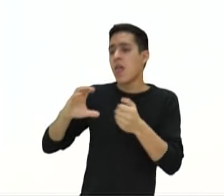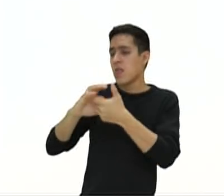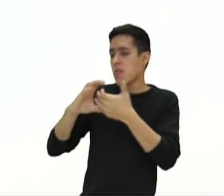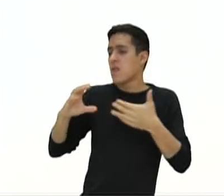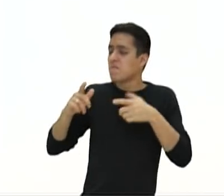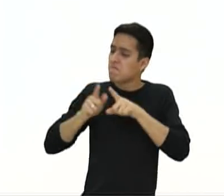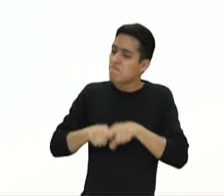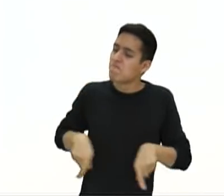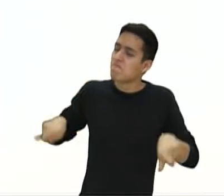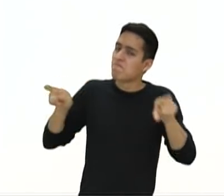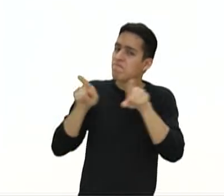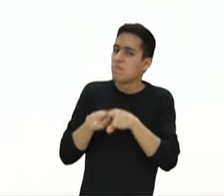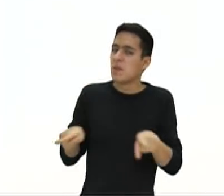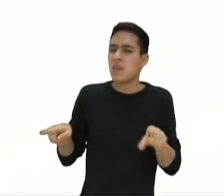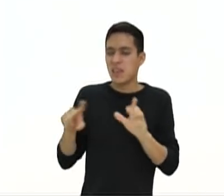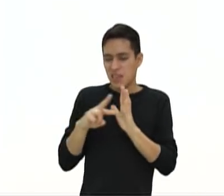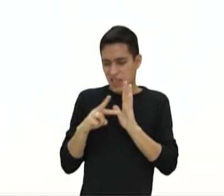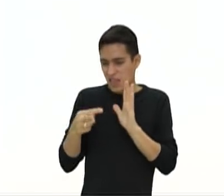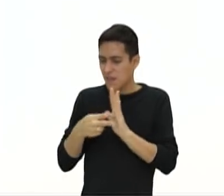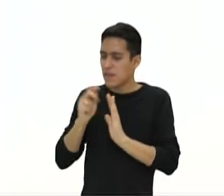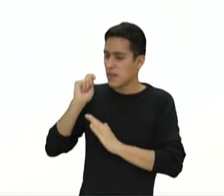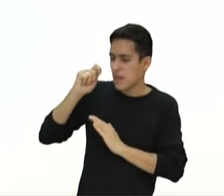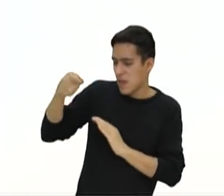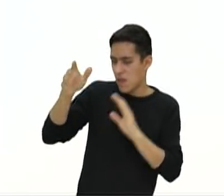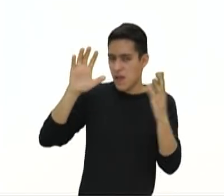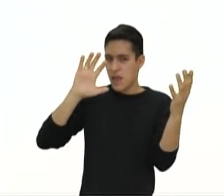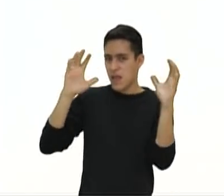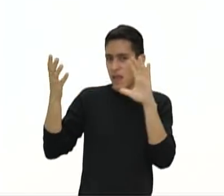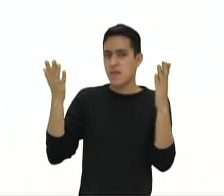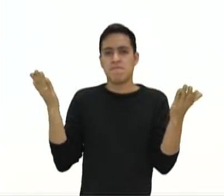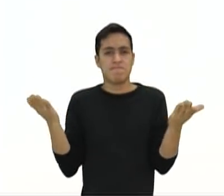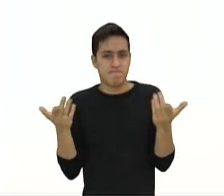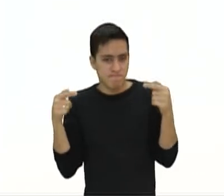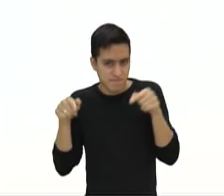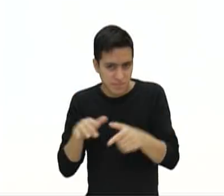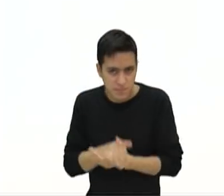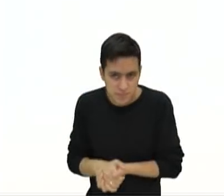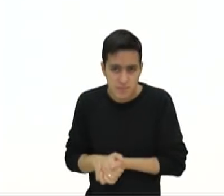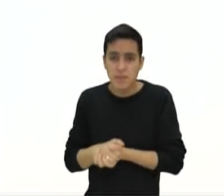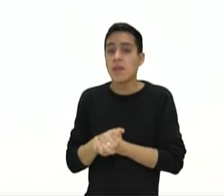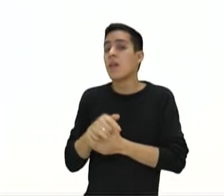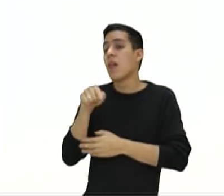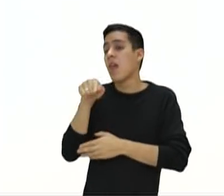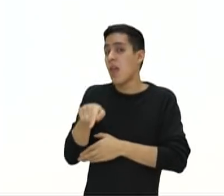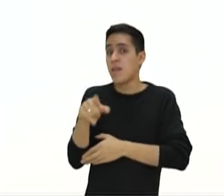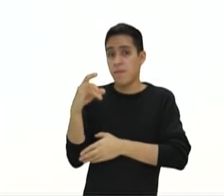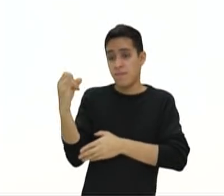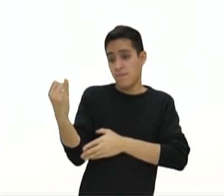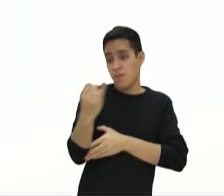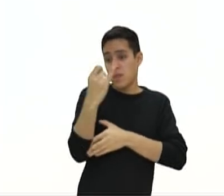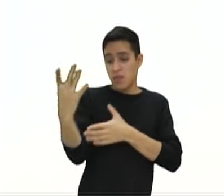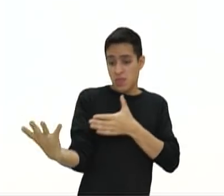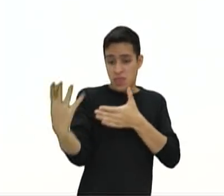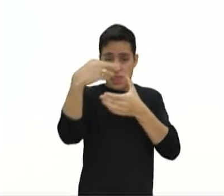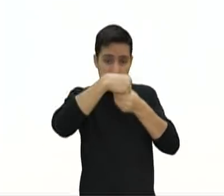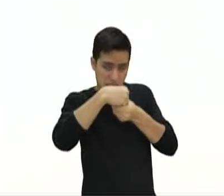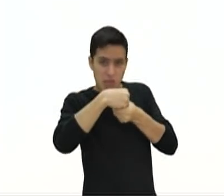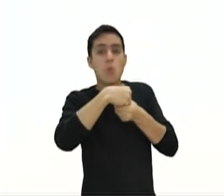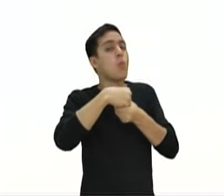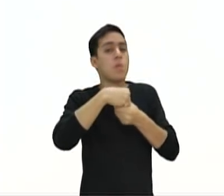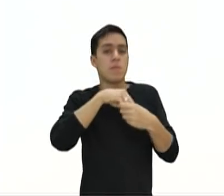e assim definem o clima daquele lugar, sendo um importante elemento da natureza.